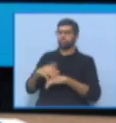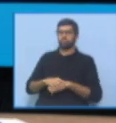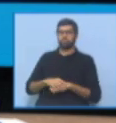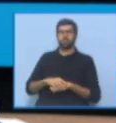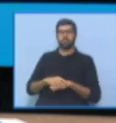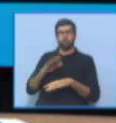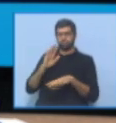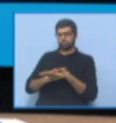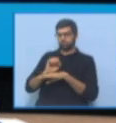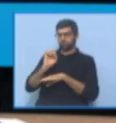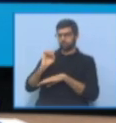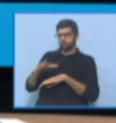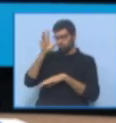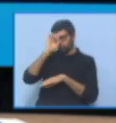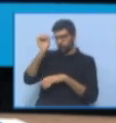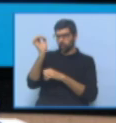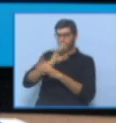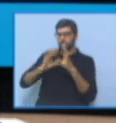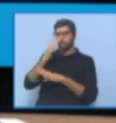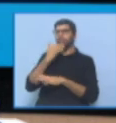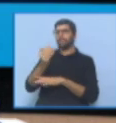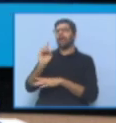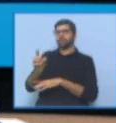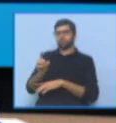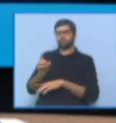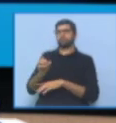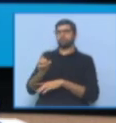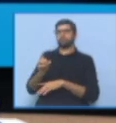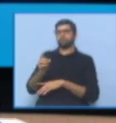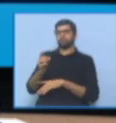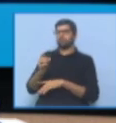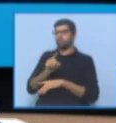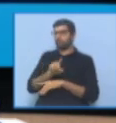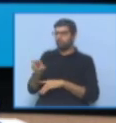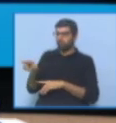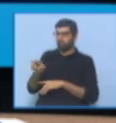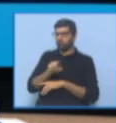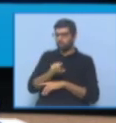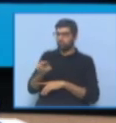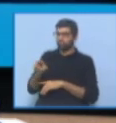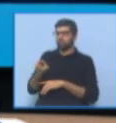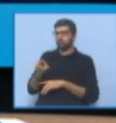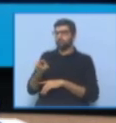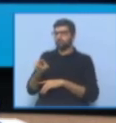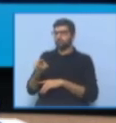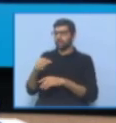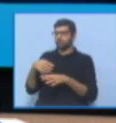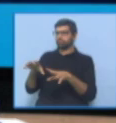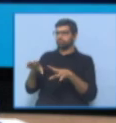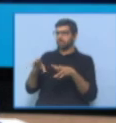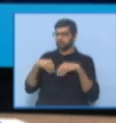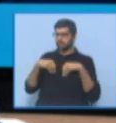facto, aos governos europeus o que se pede é que tenham uma abordagem sobre o